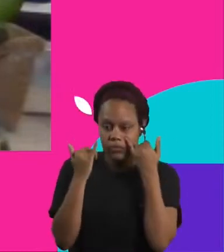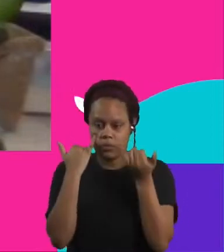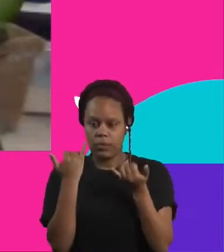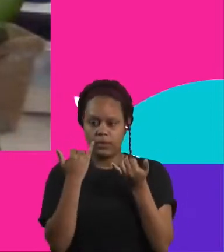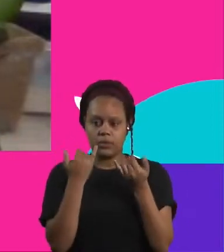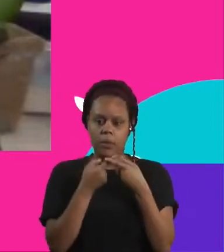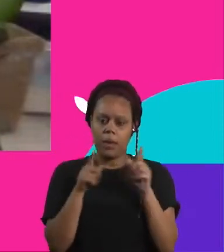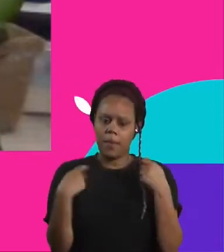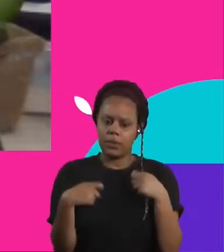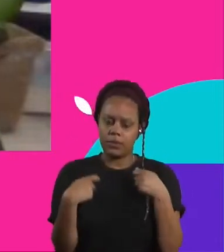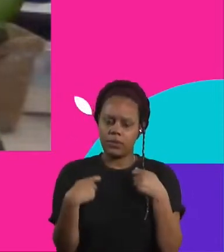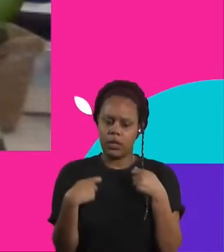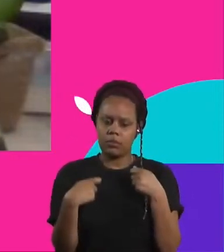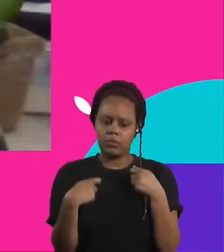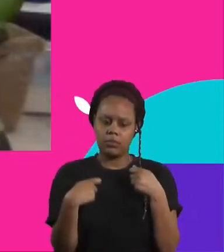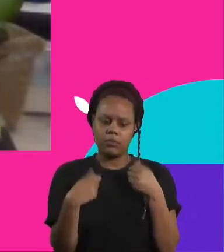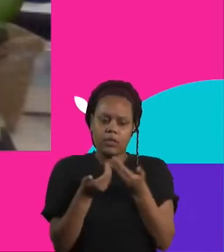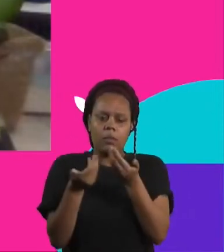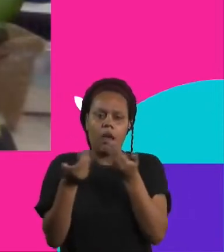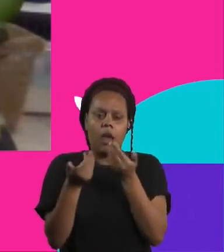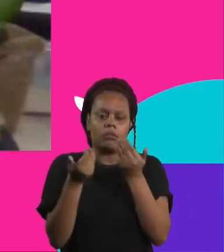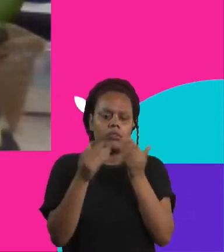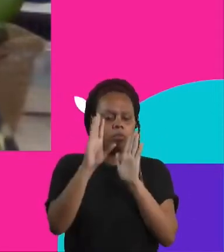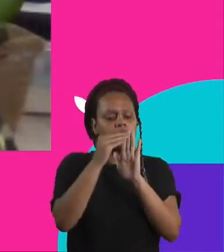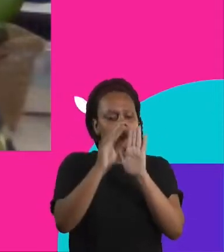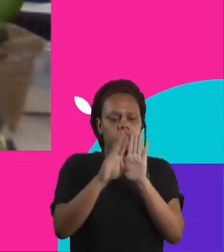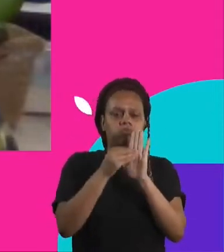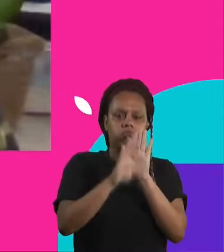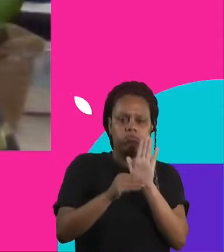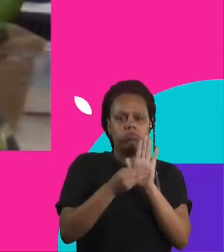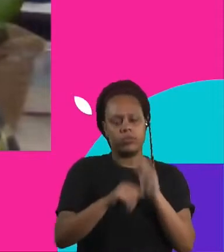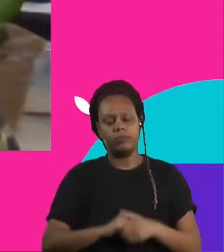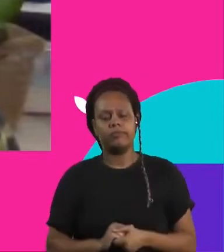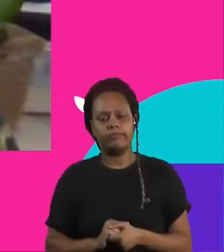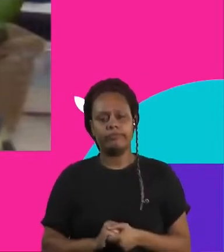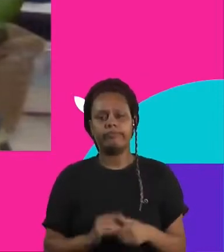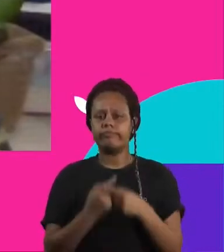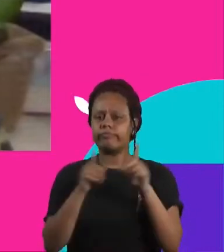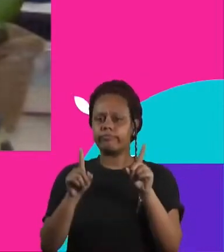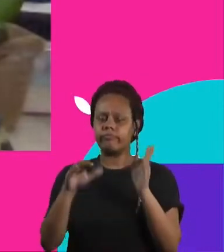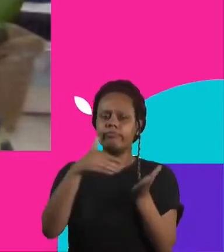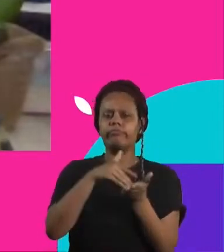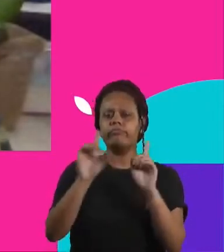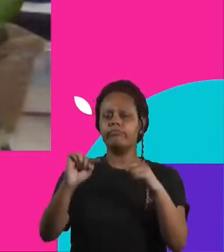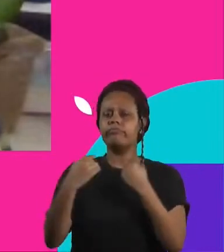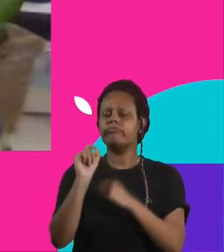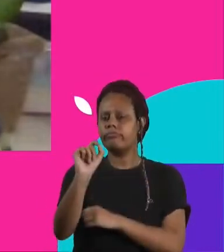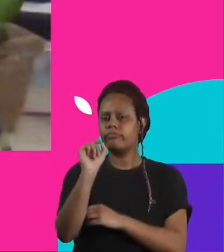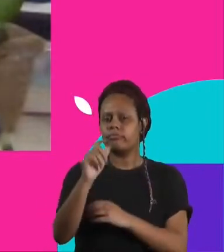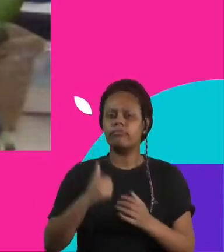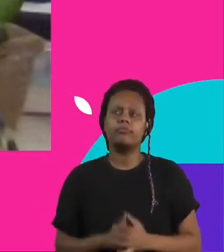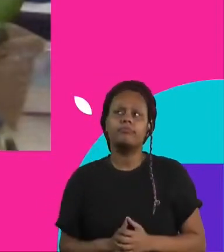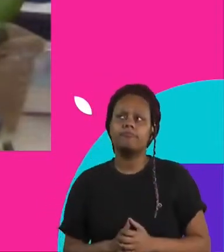informações para a gente poder tomar uma decisão. E acho que um último desafio que eu penso aqui é saber o que